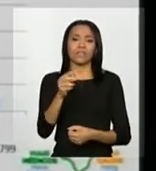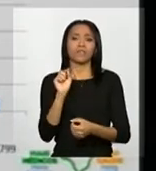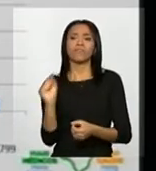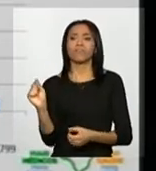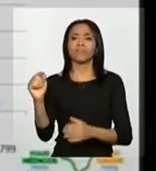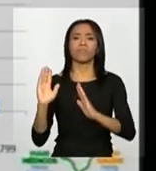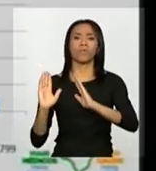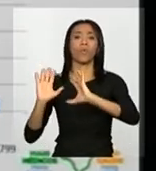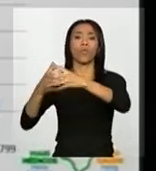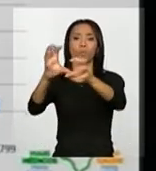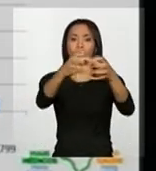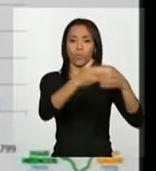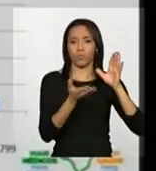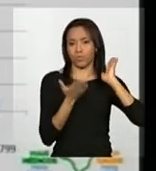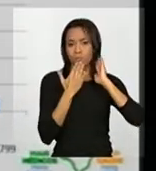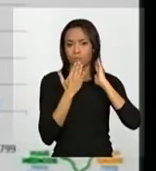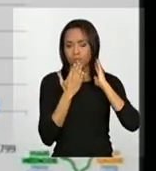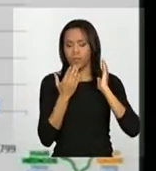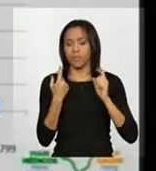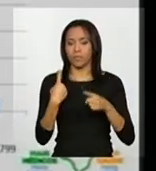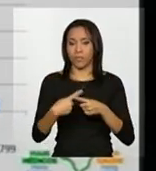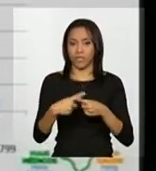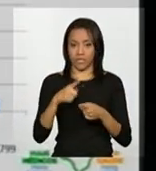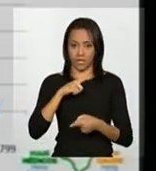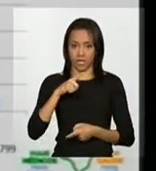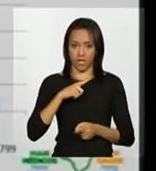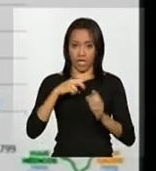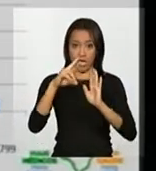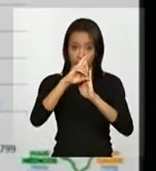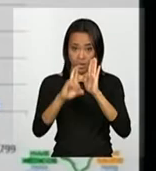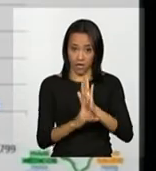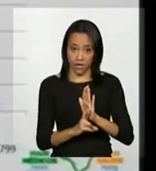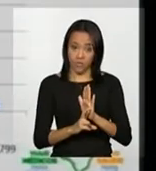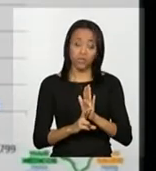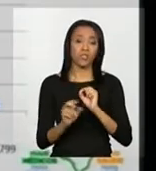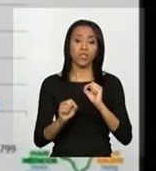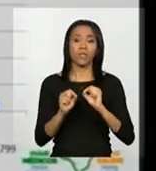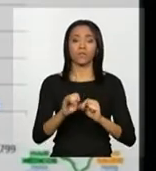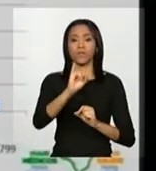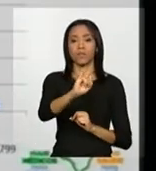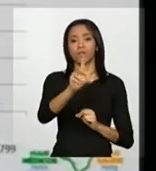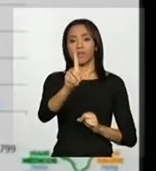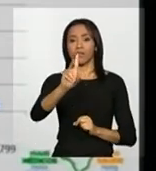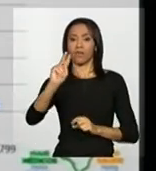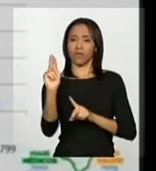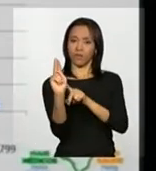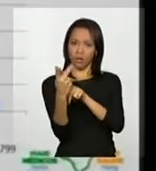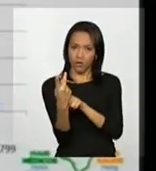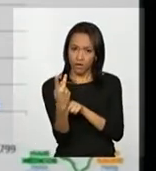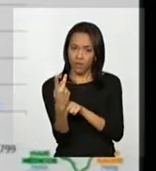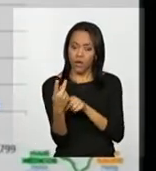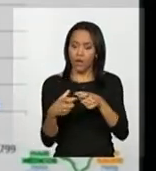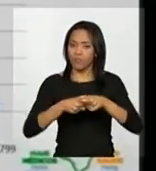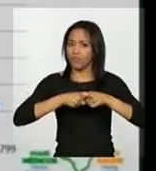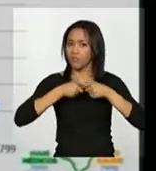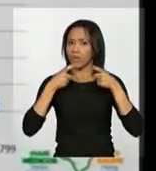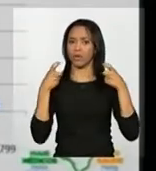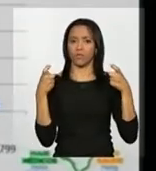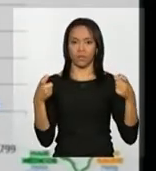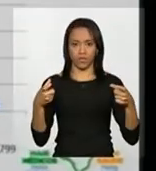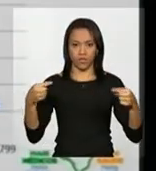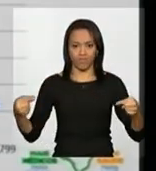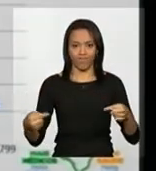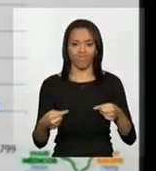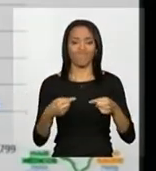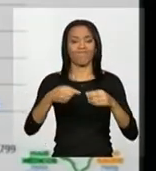que dentro dos critérios de IDH é a grande maioria se encontra nos critérios de DH